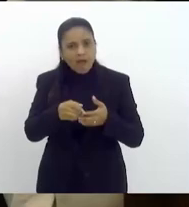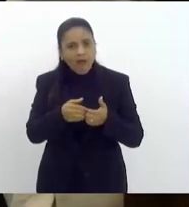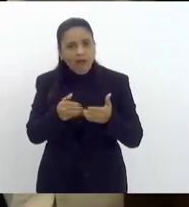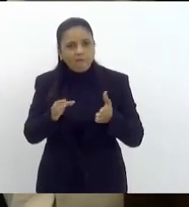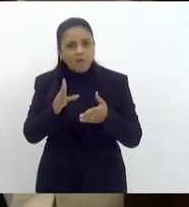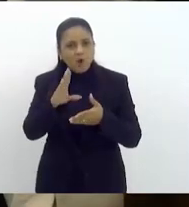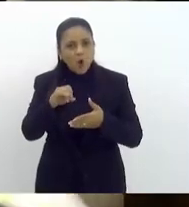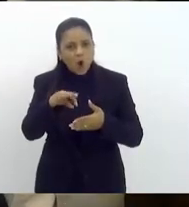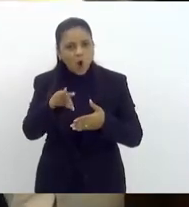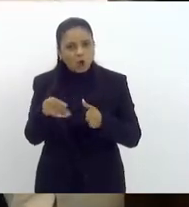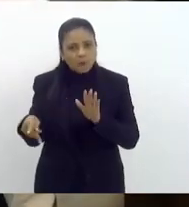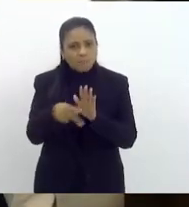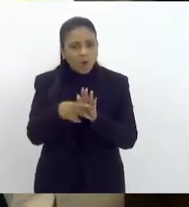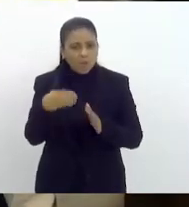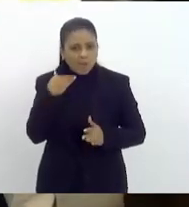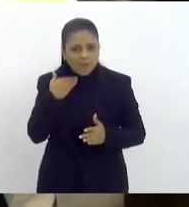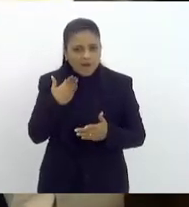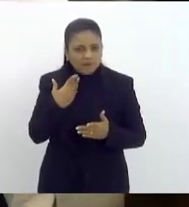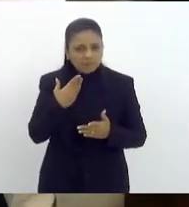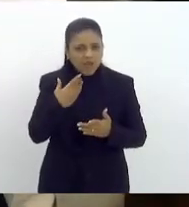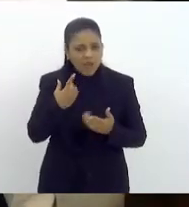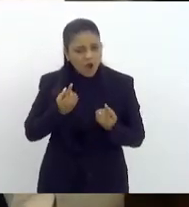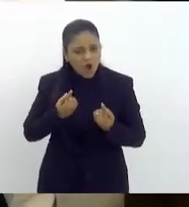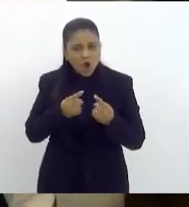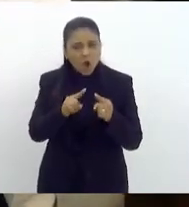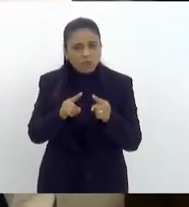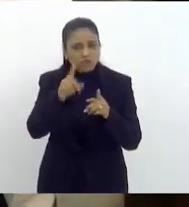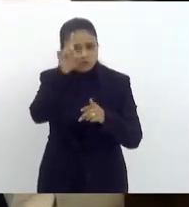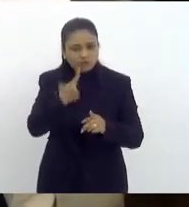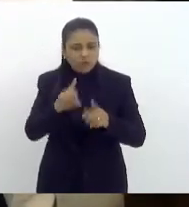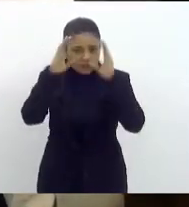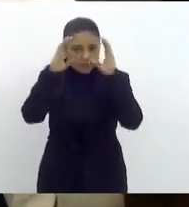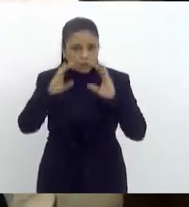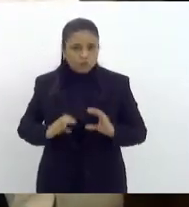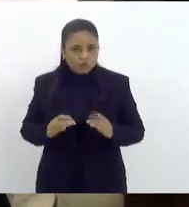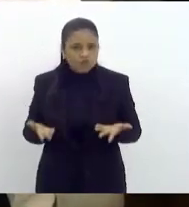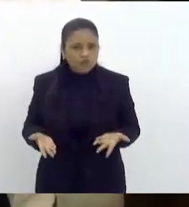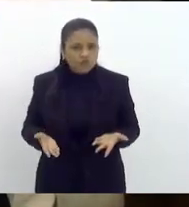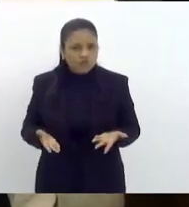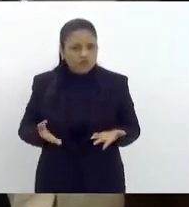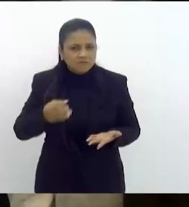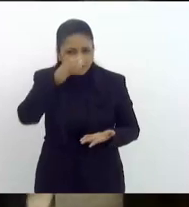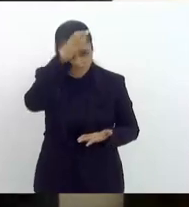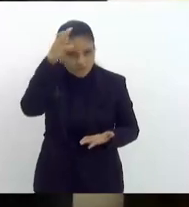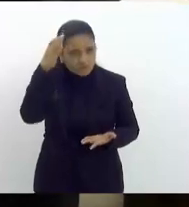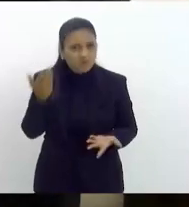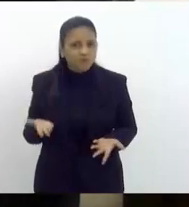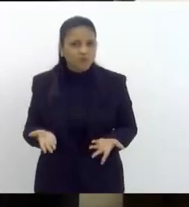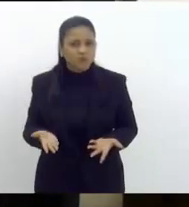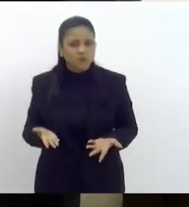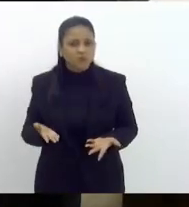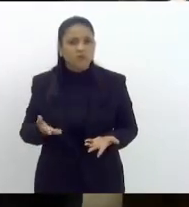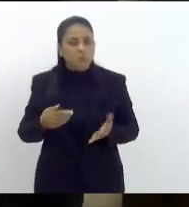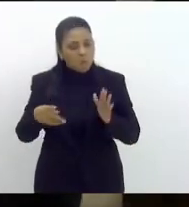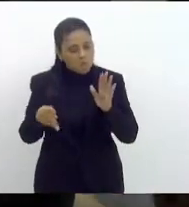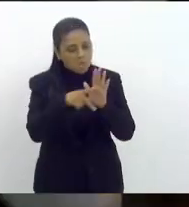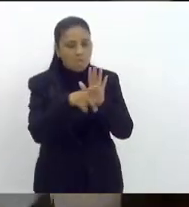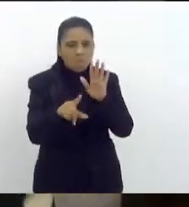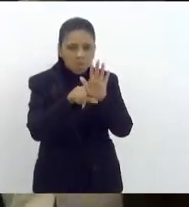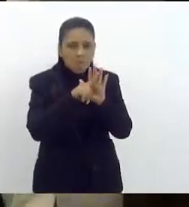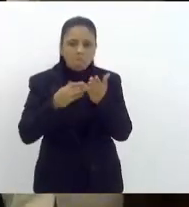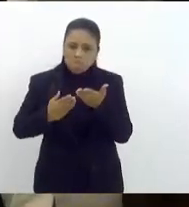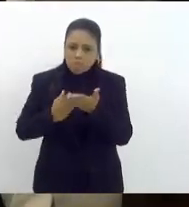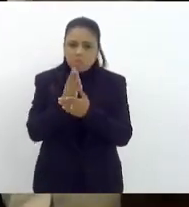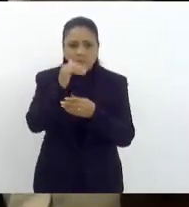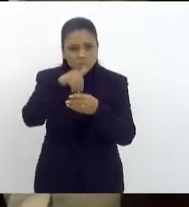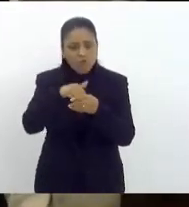todos os direitos do consumidor Portanto emeritório o projeto Espero que seja aprovado sancionado já me disponho o